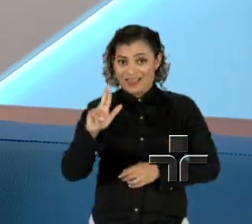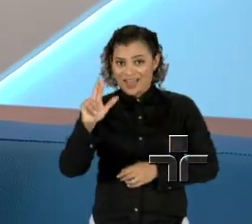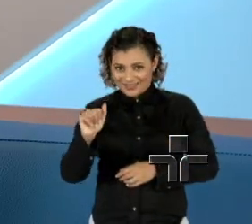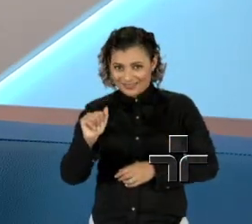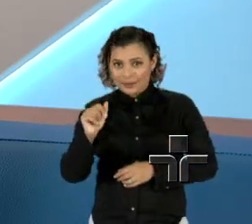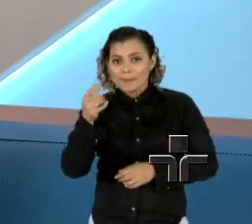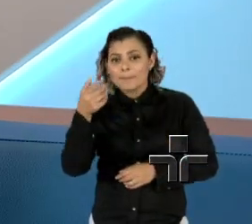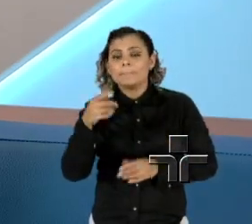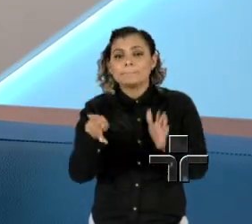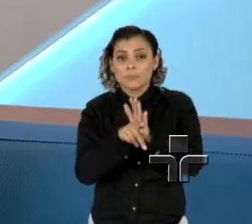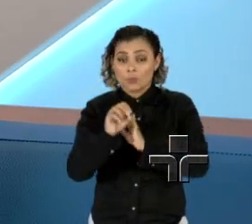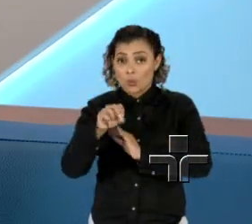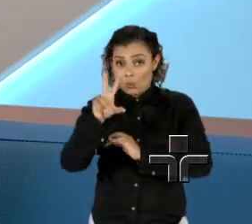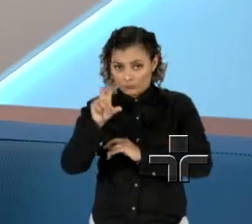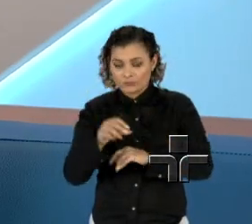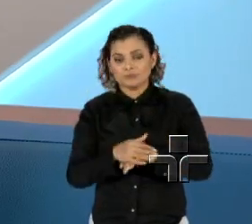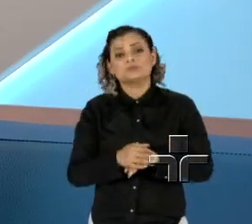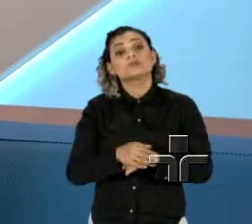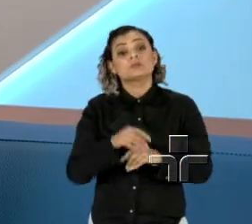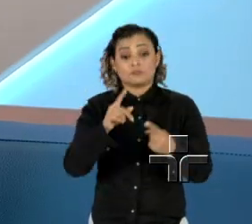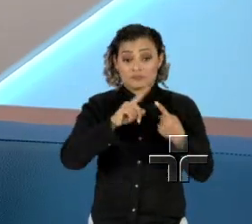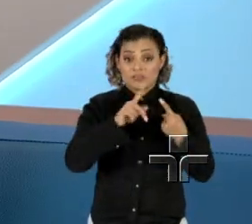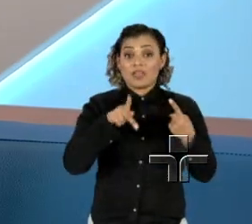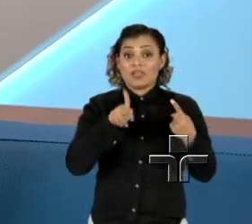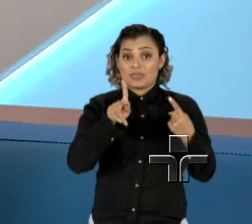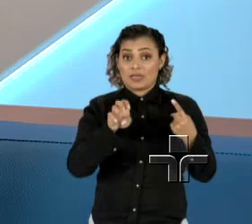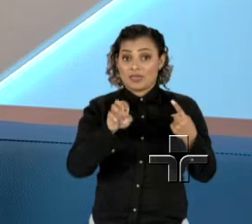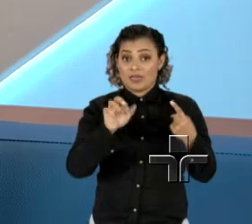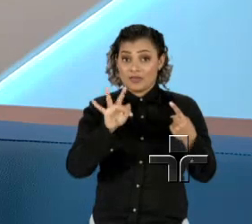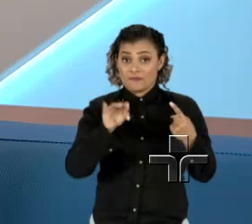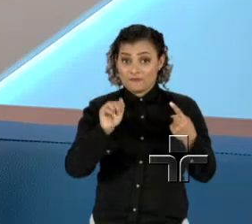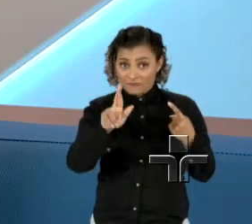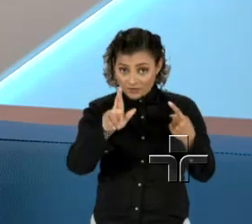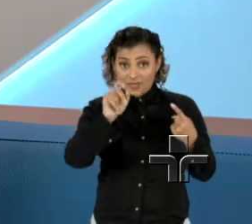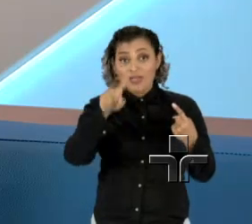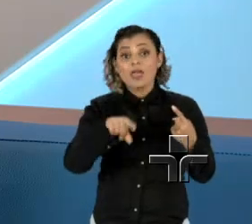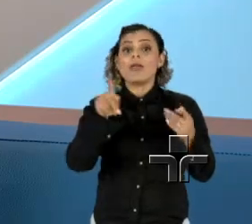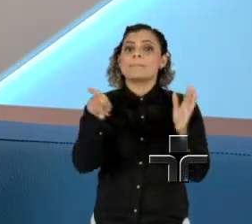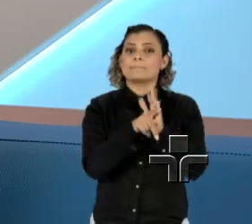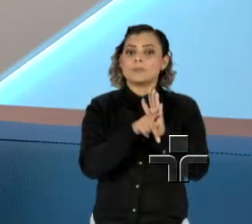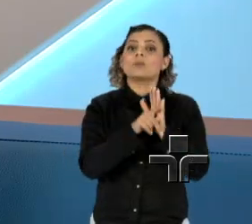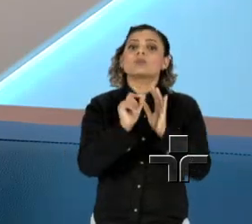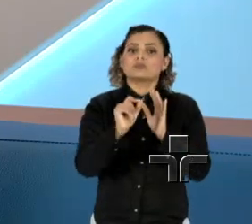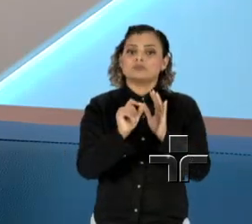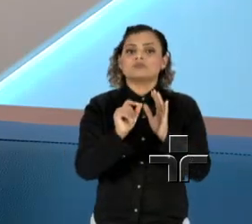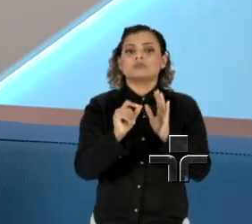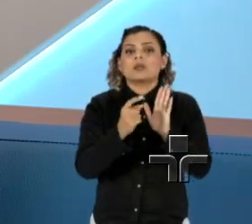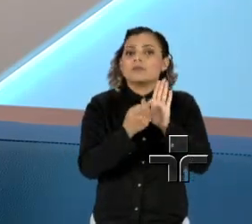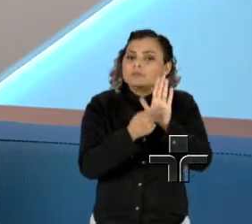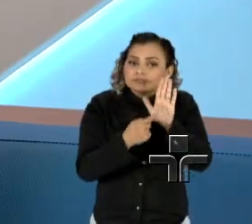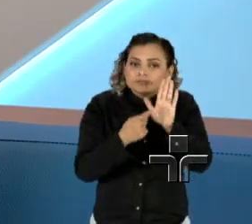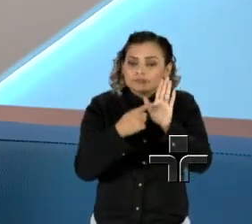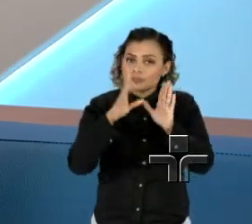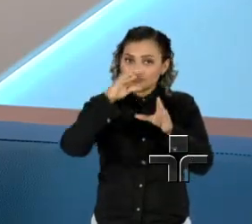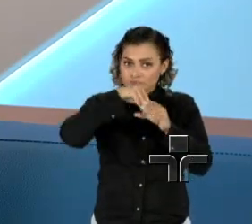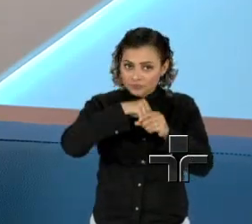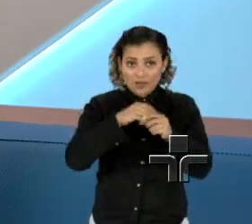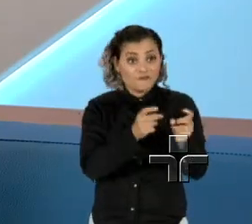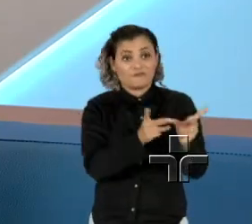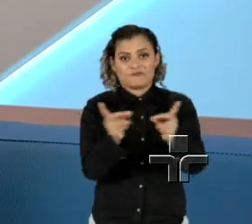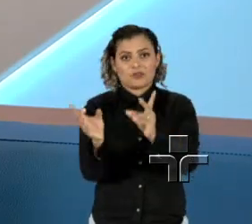o kefir é um probiótico caseiro, vamos dizer assim, ele não é comercializado como